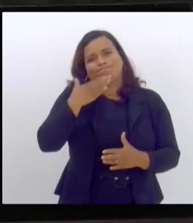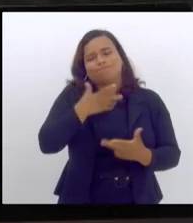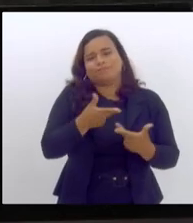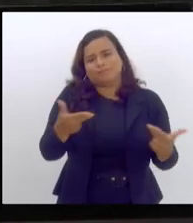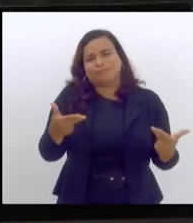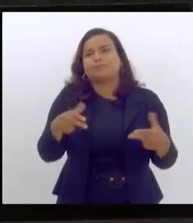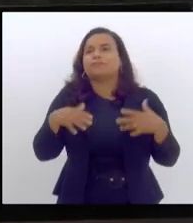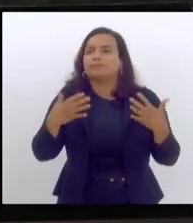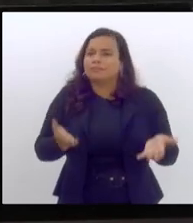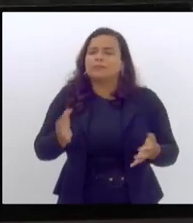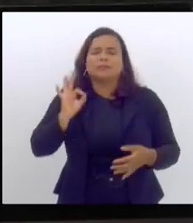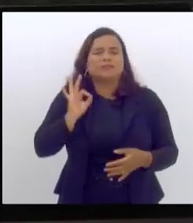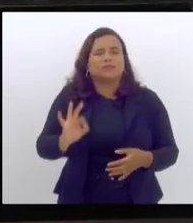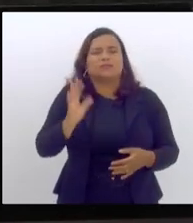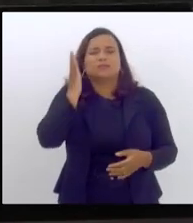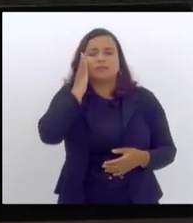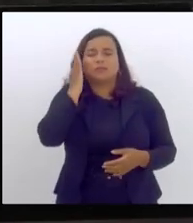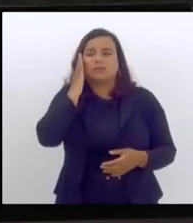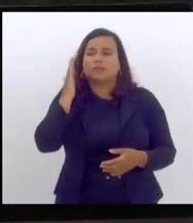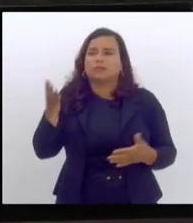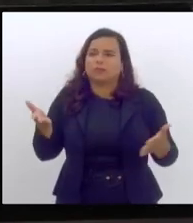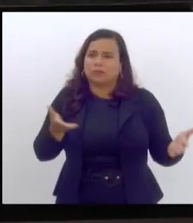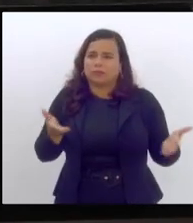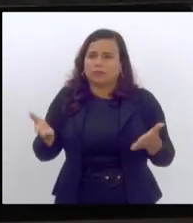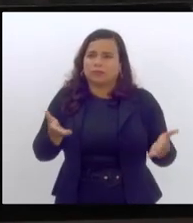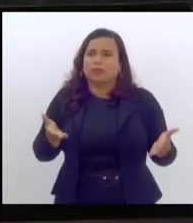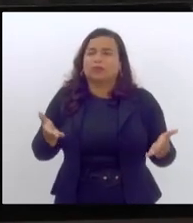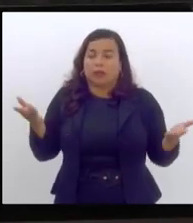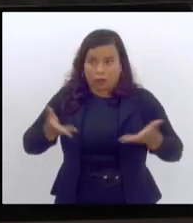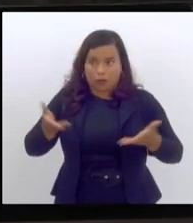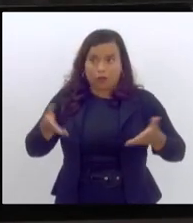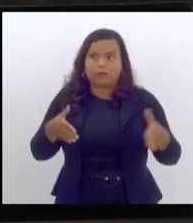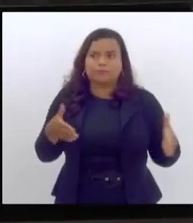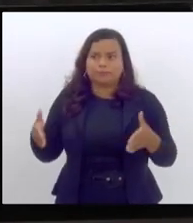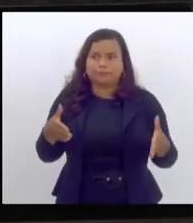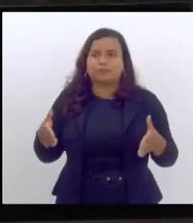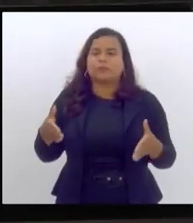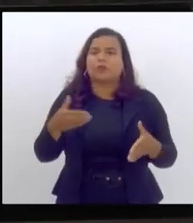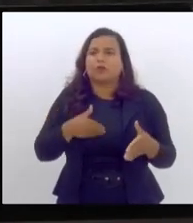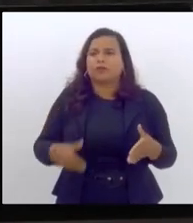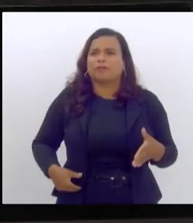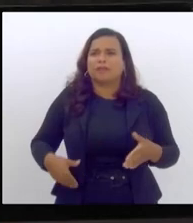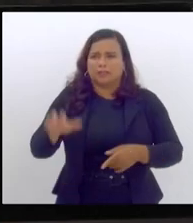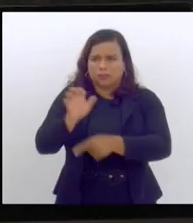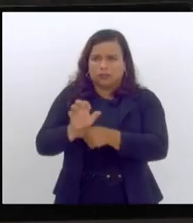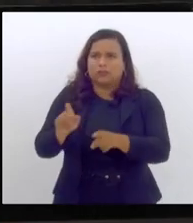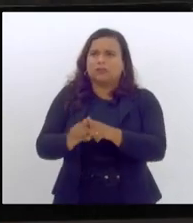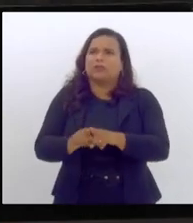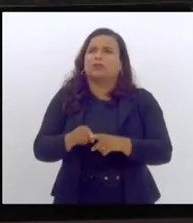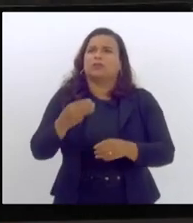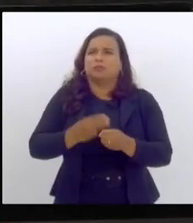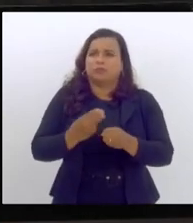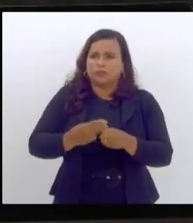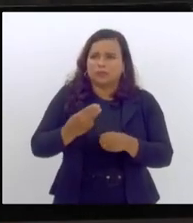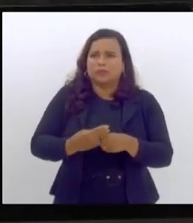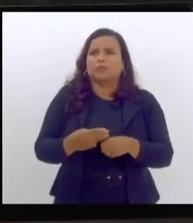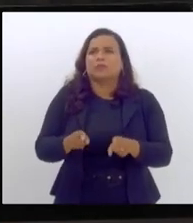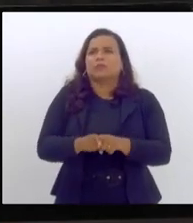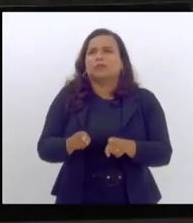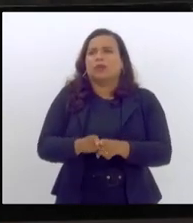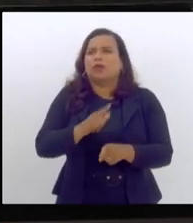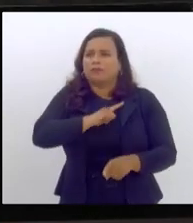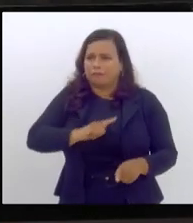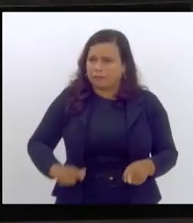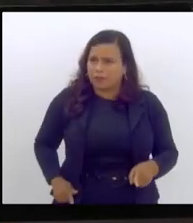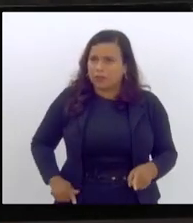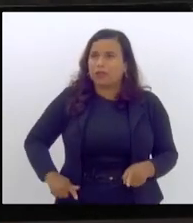absoluta certeza que o governo, tanto o governo estadual quanto o governo municipal, o governador Cláudio Castro e